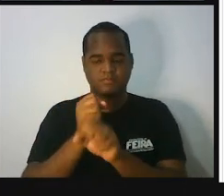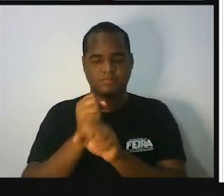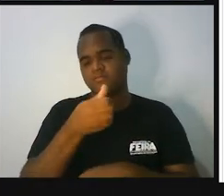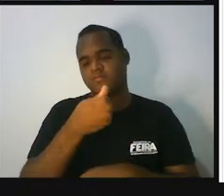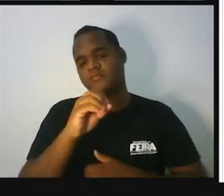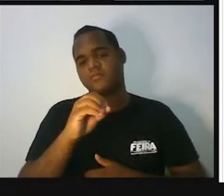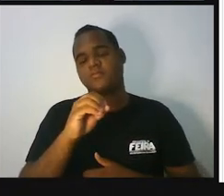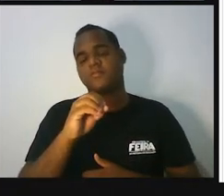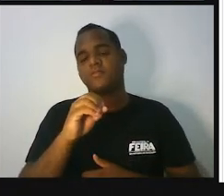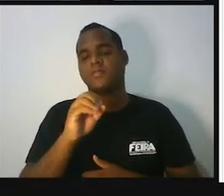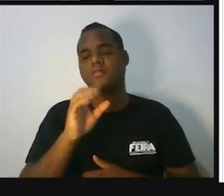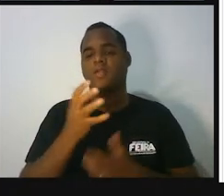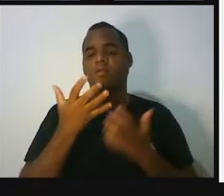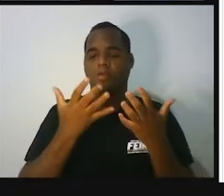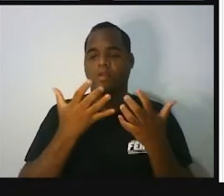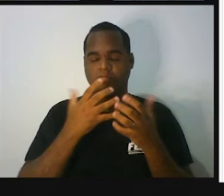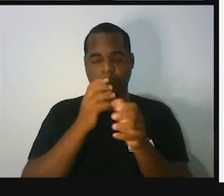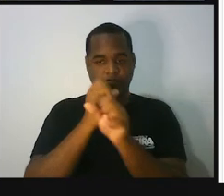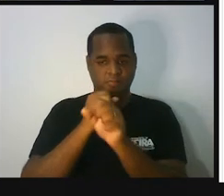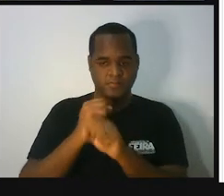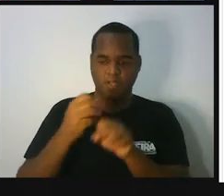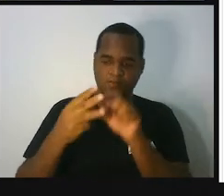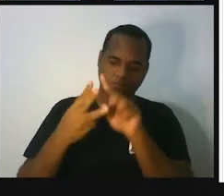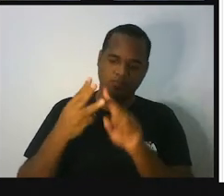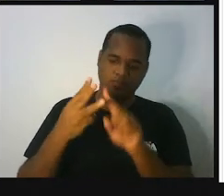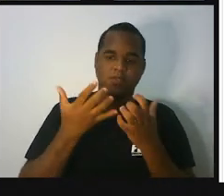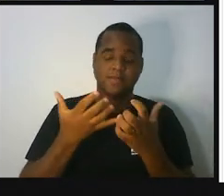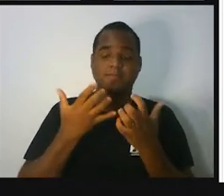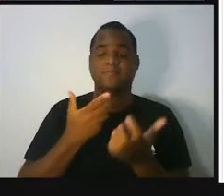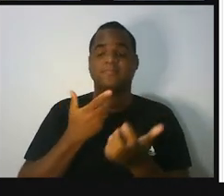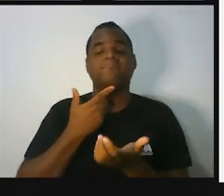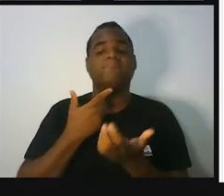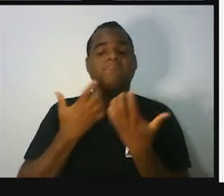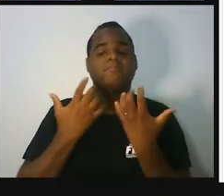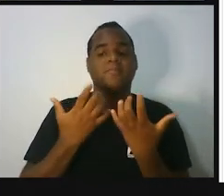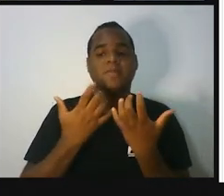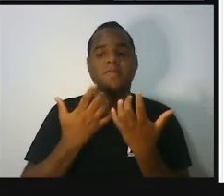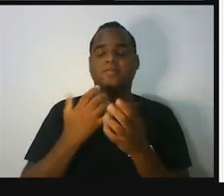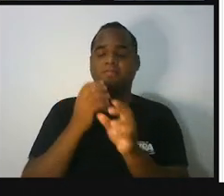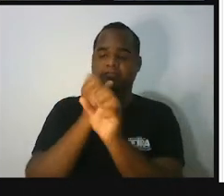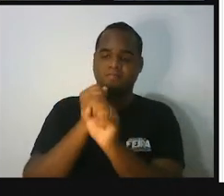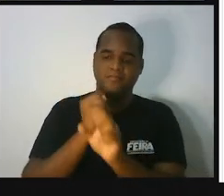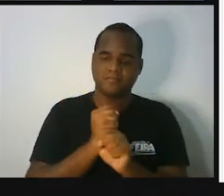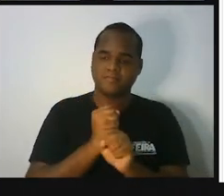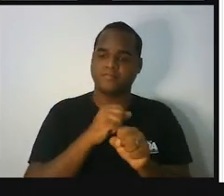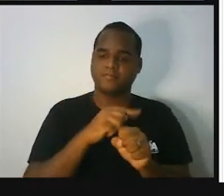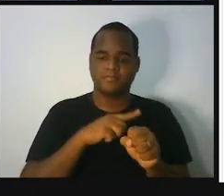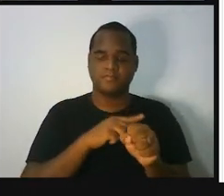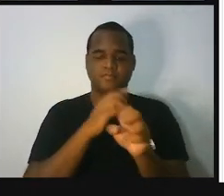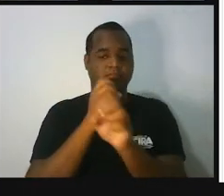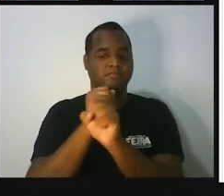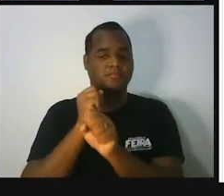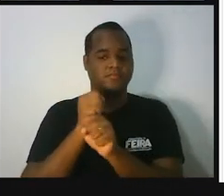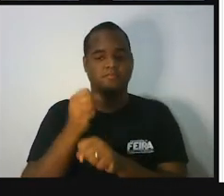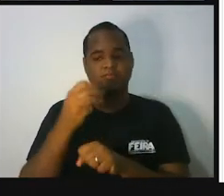quero somar os três. Eu quero somar os três